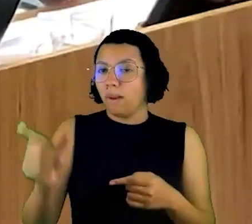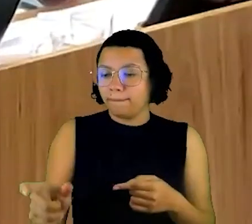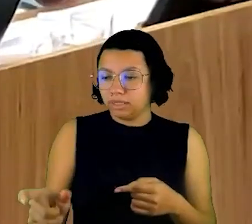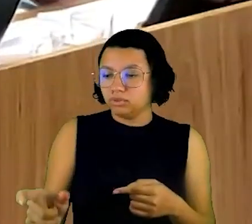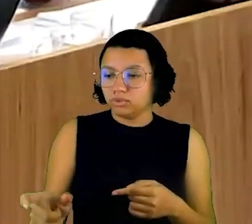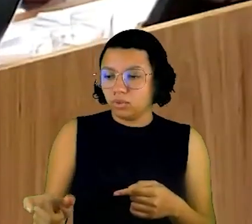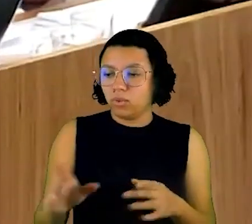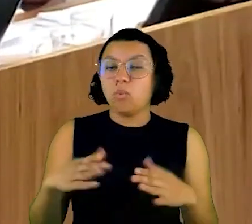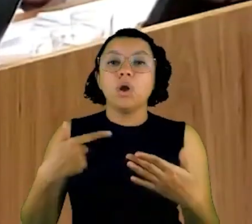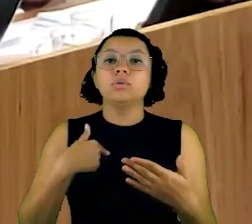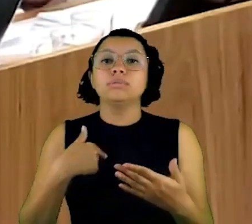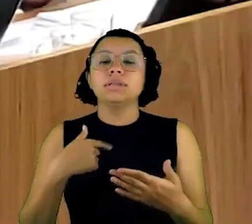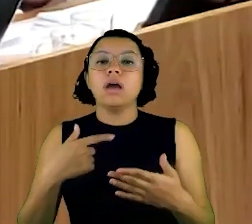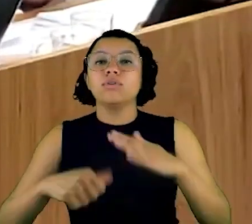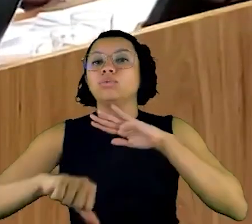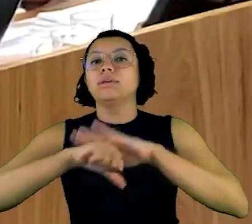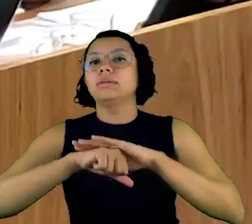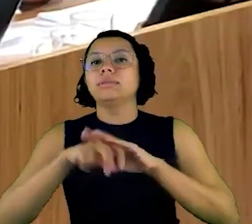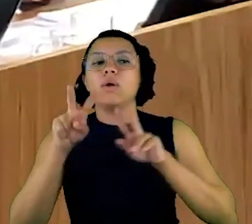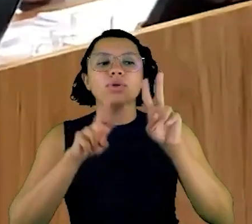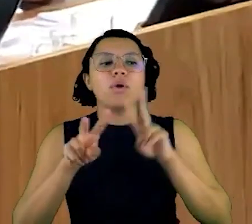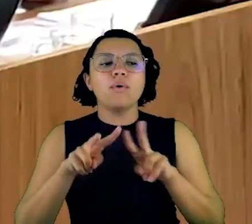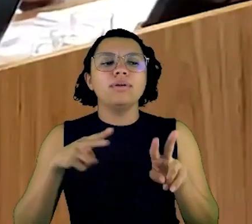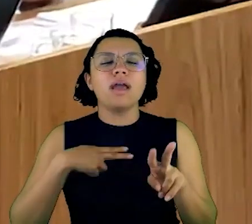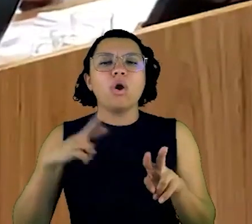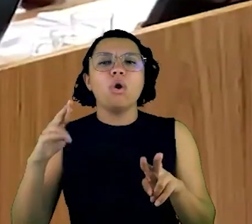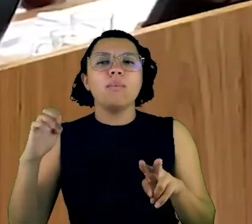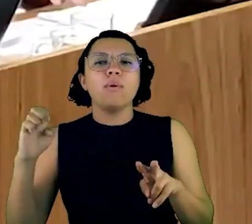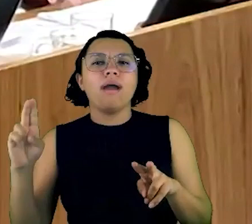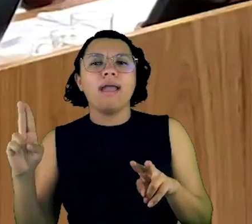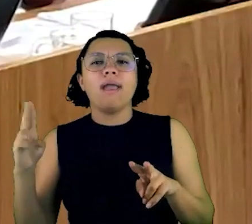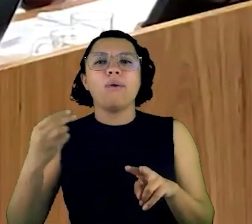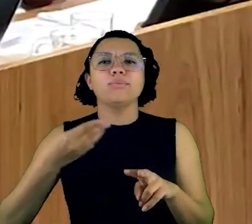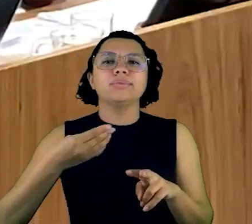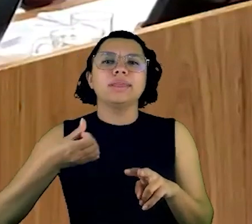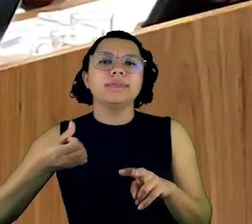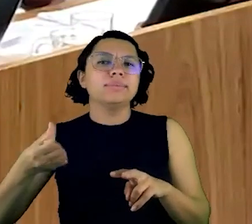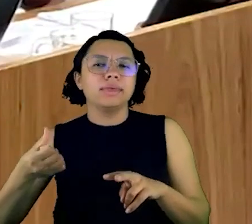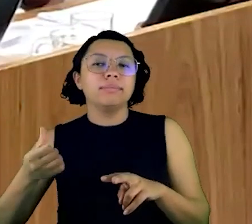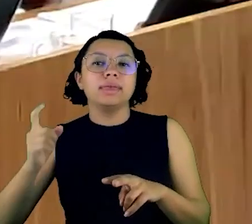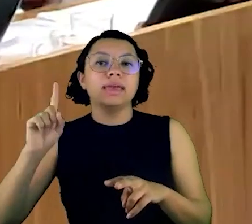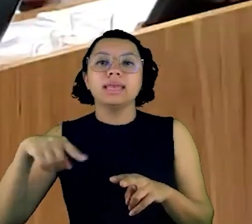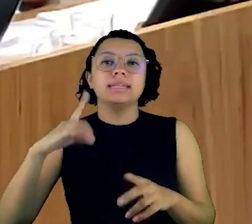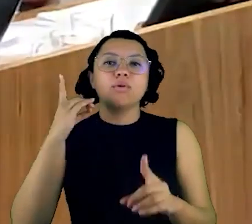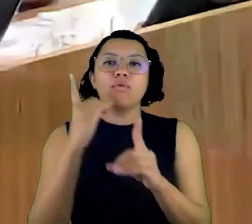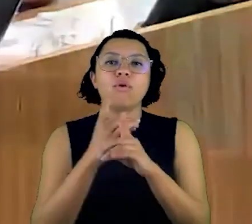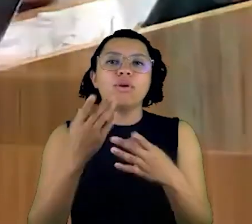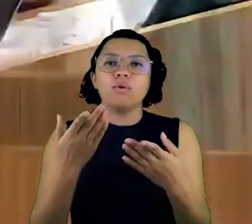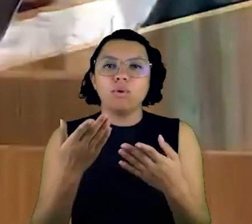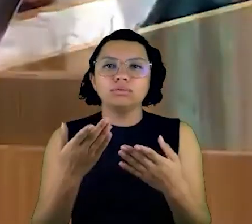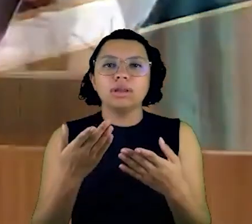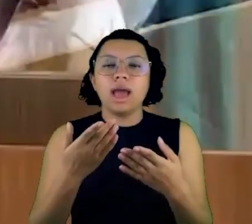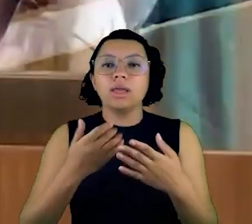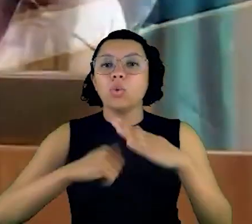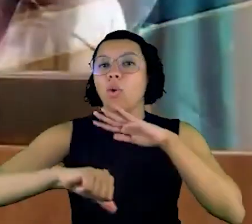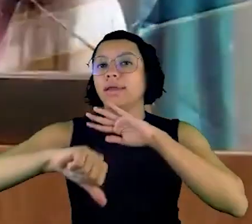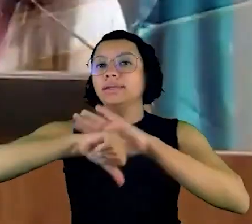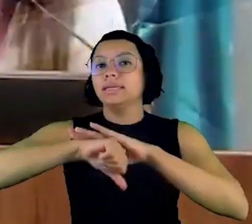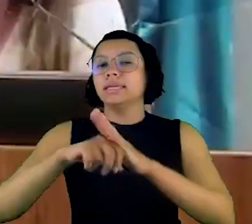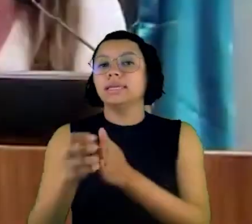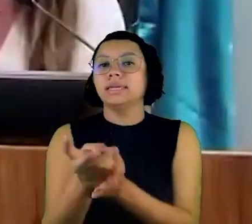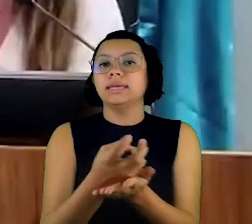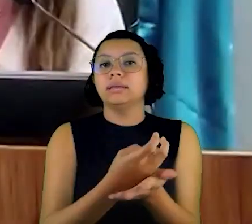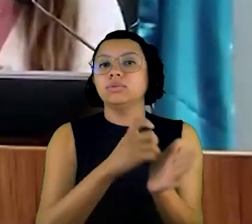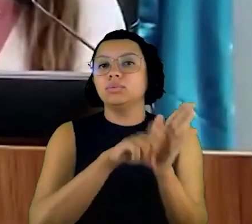que quando eu estava no criminal, que eu ia olhar os meus réus do 366, que eram aqueles réus que não foram encontrados, em crime